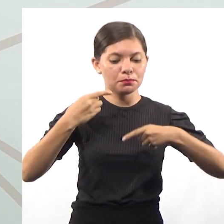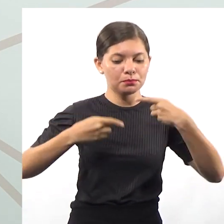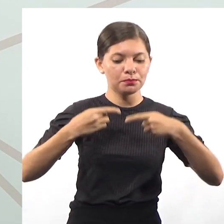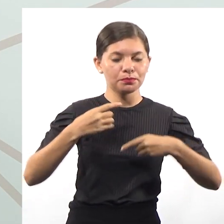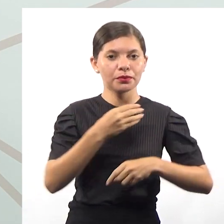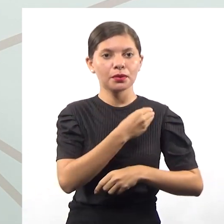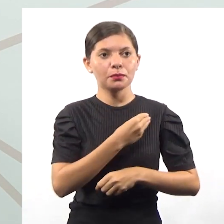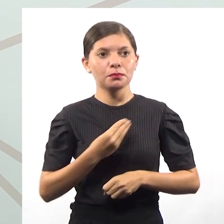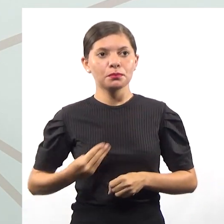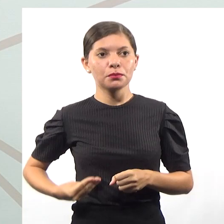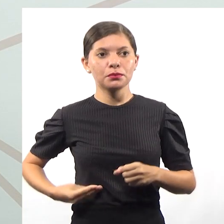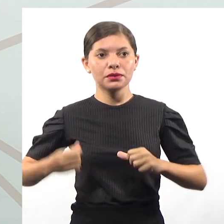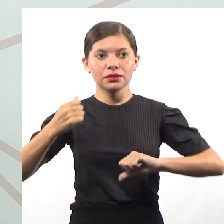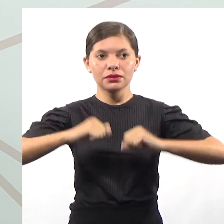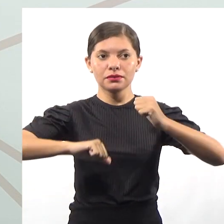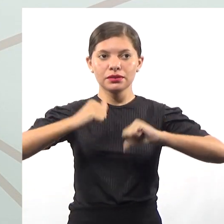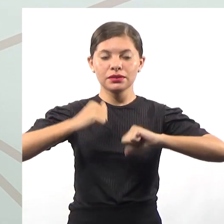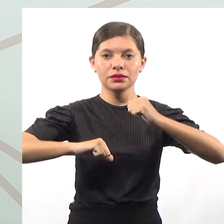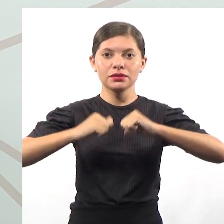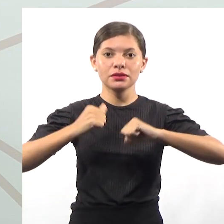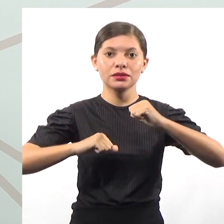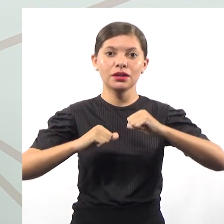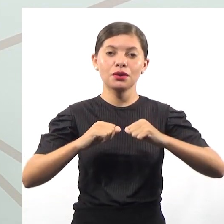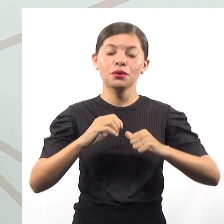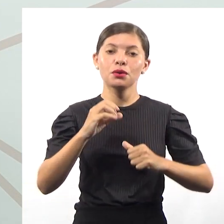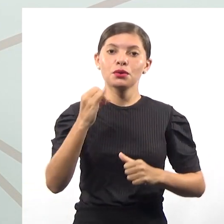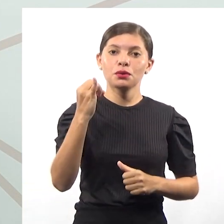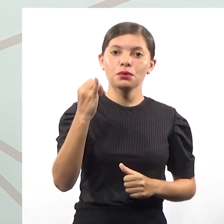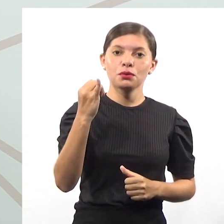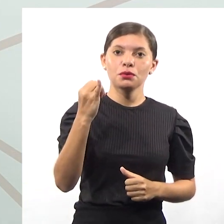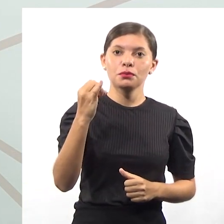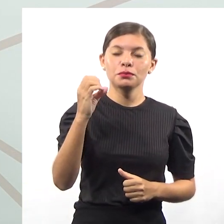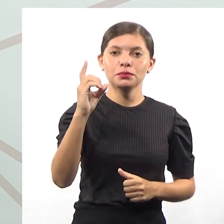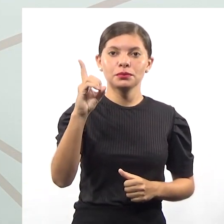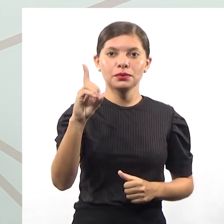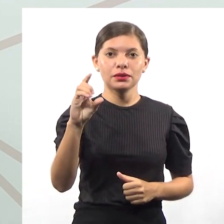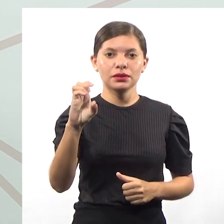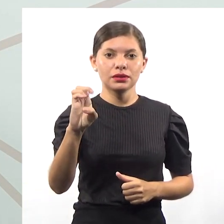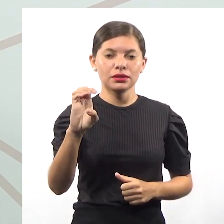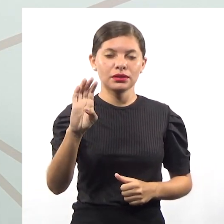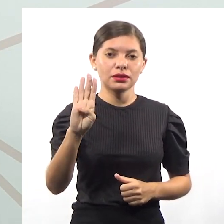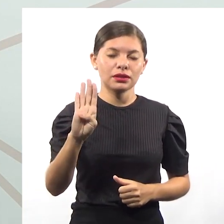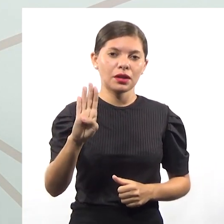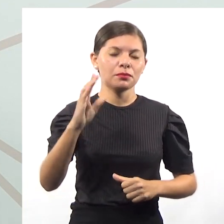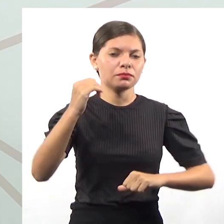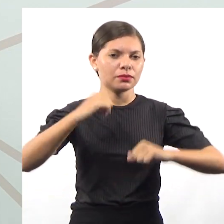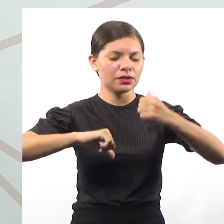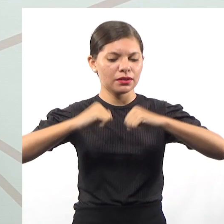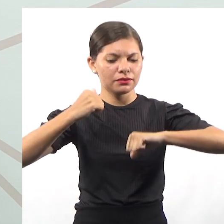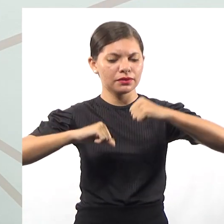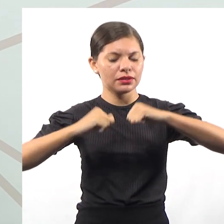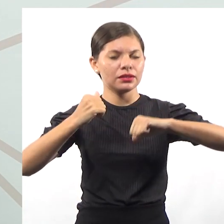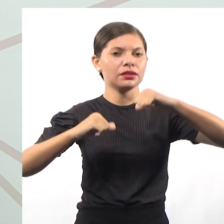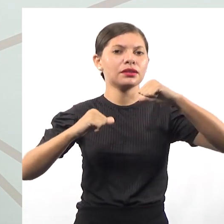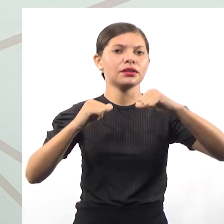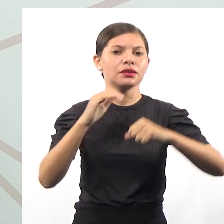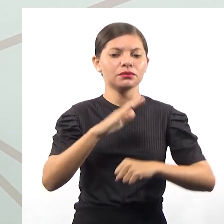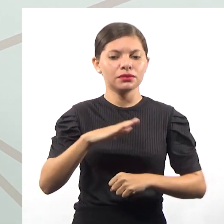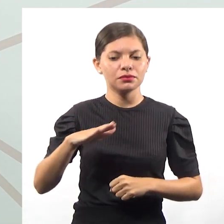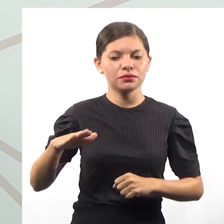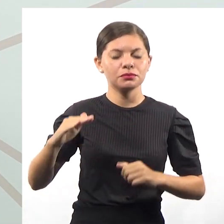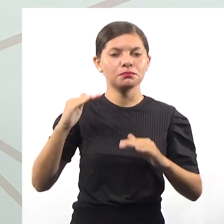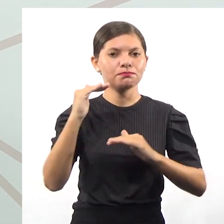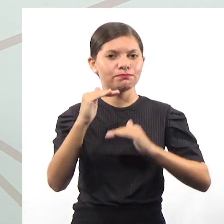de avaliação desses 3 elementos, como o IDEB, que avalia o desenvolvimento das